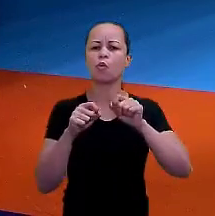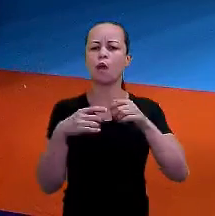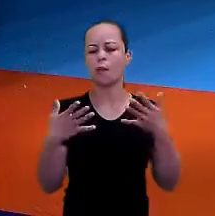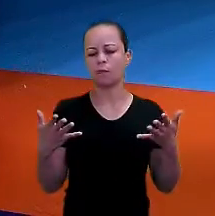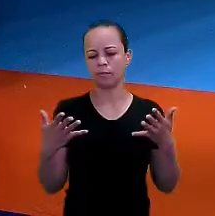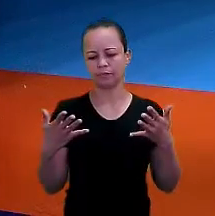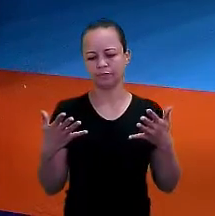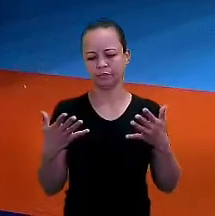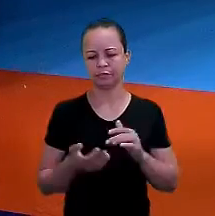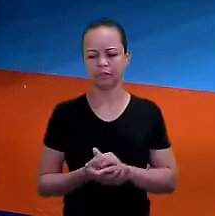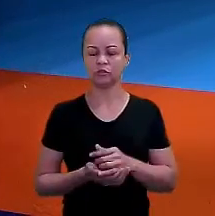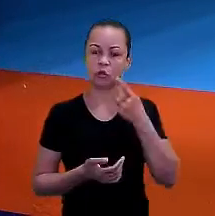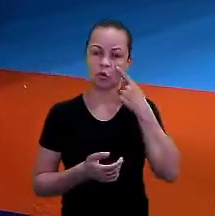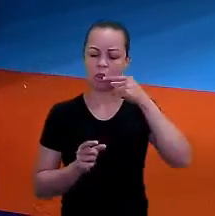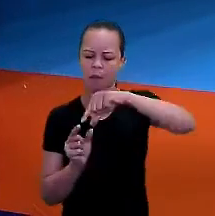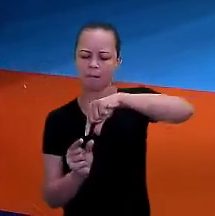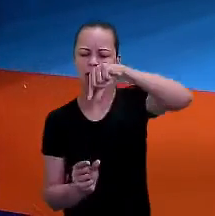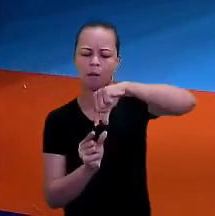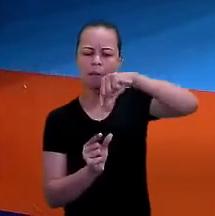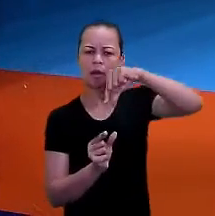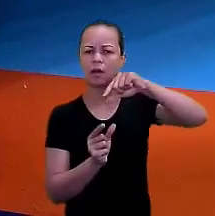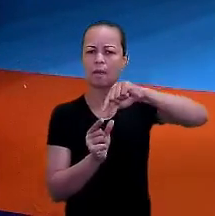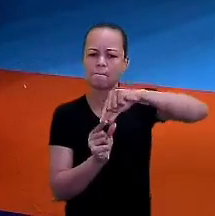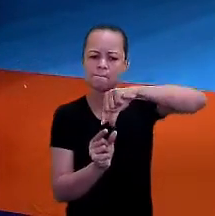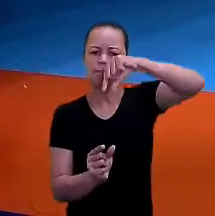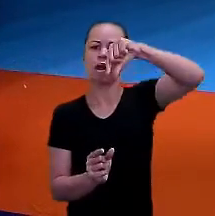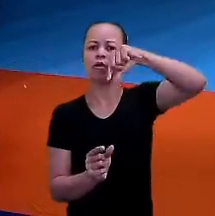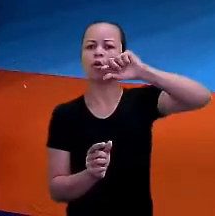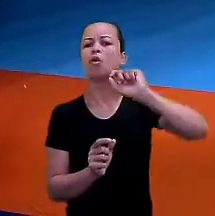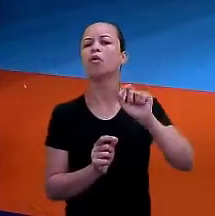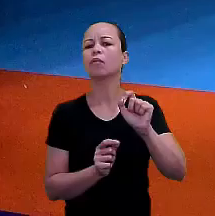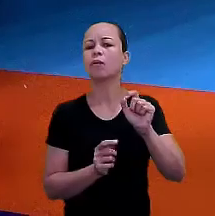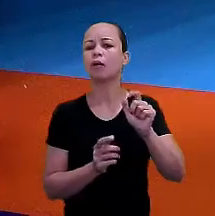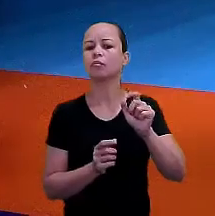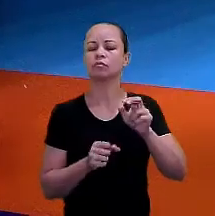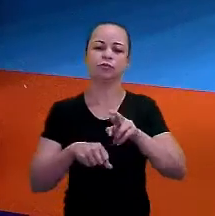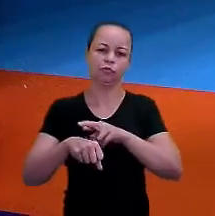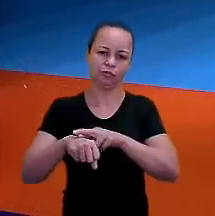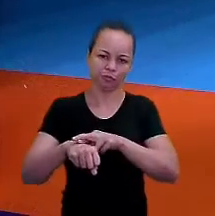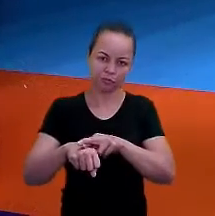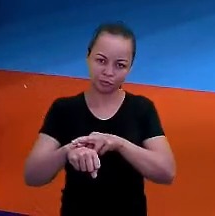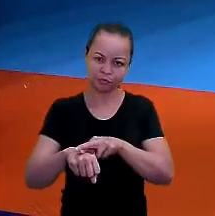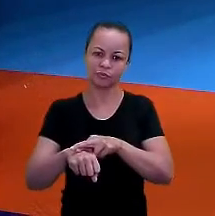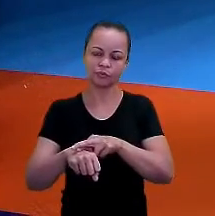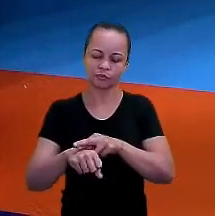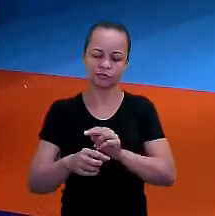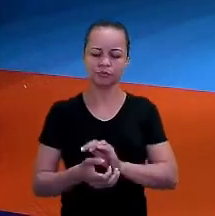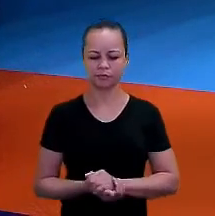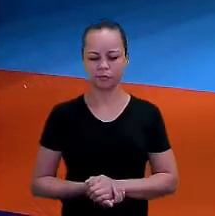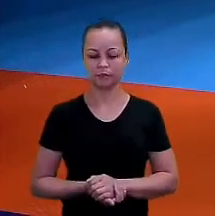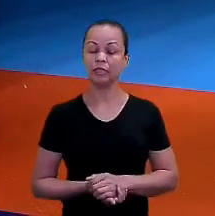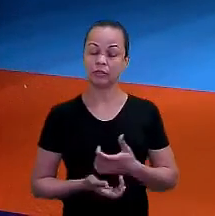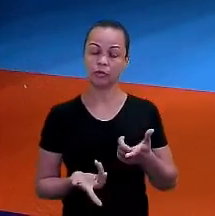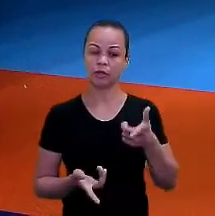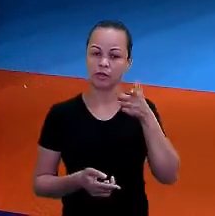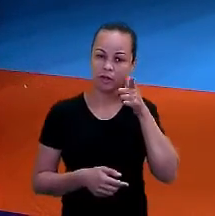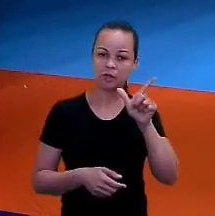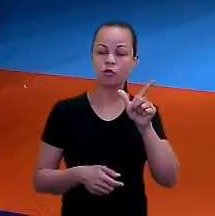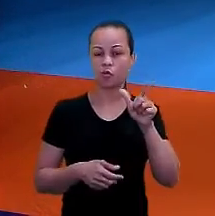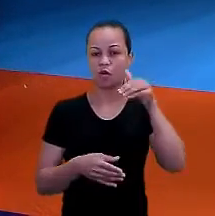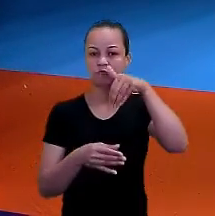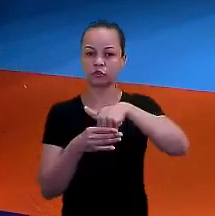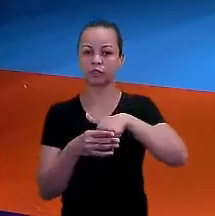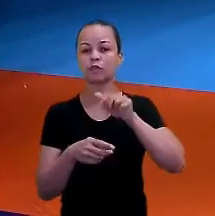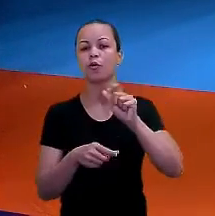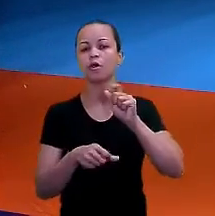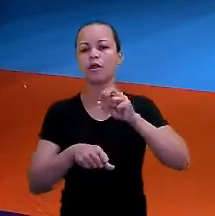ó. Qual que tá maior? Qual que tá maior? O roxo. Então, quem ganhou a votação foi